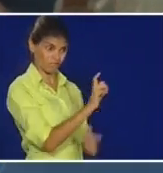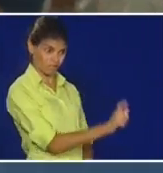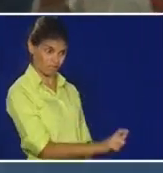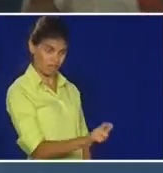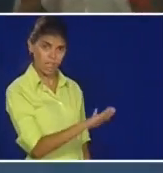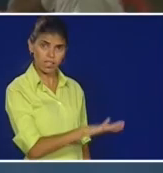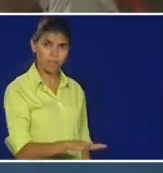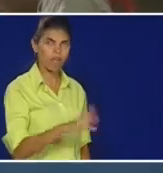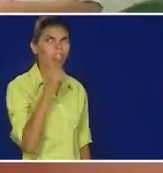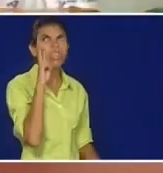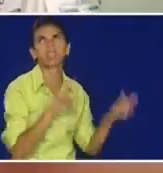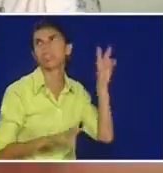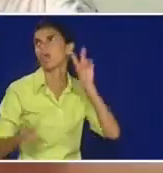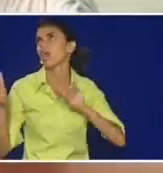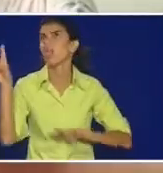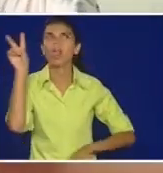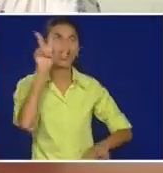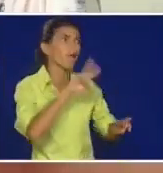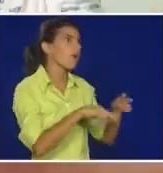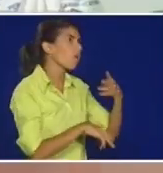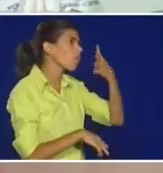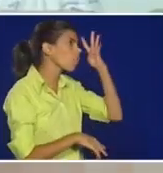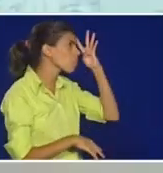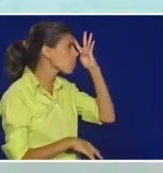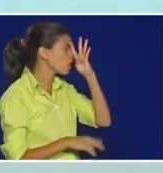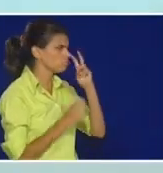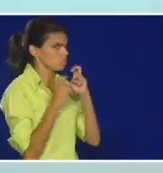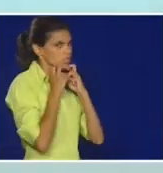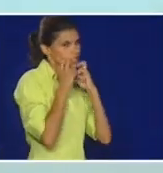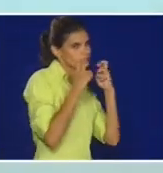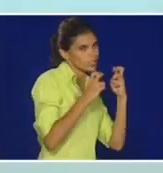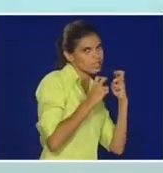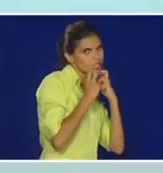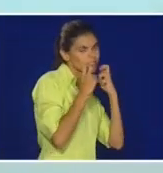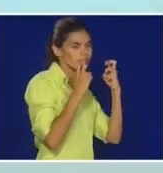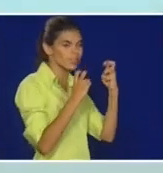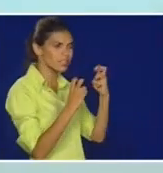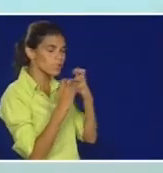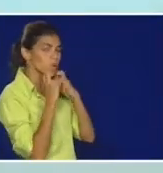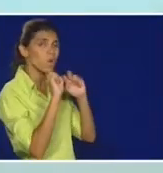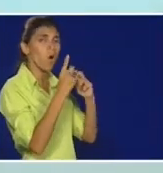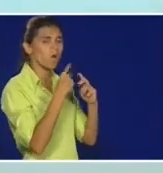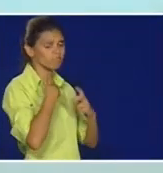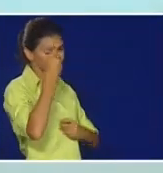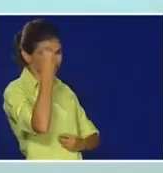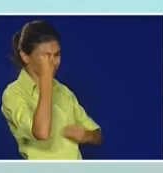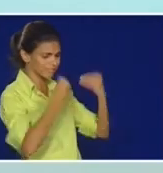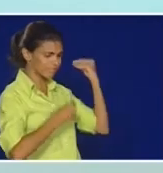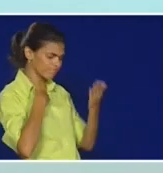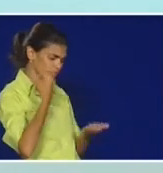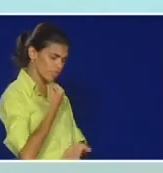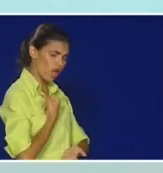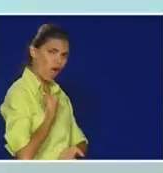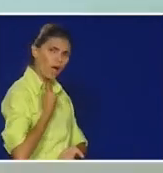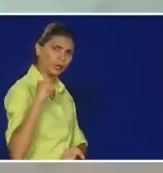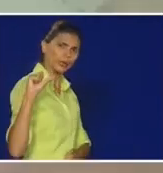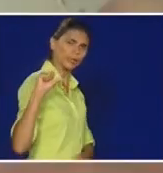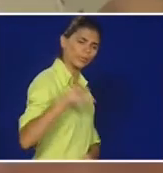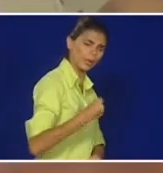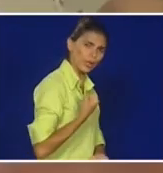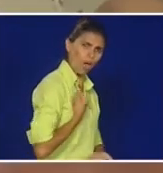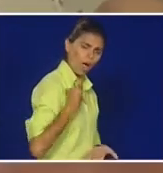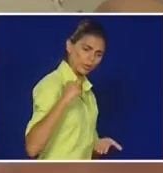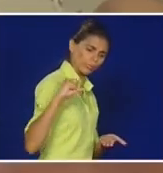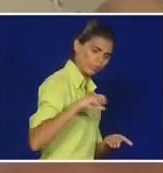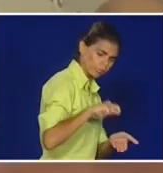desatentos, distraídos, tímidos ou mesmo com baixo rendimento escolar, quando, na verdade, eles possuem